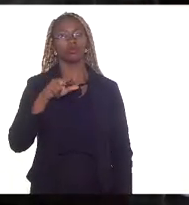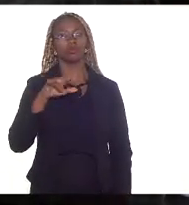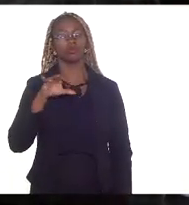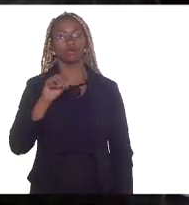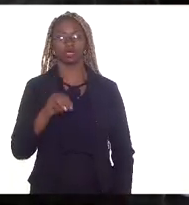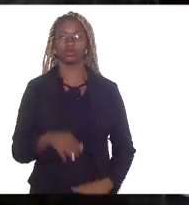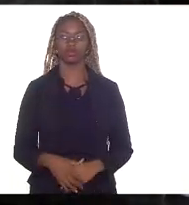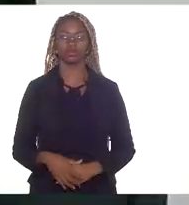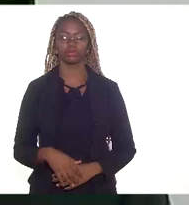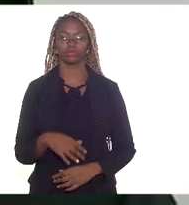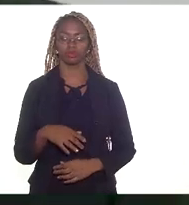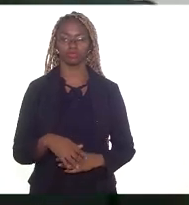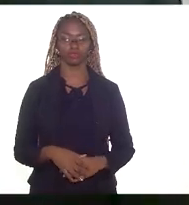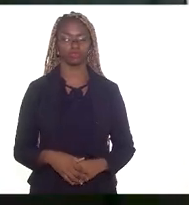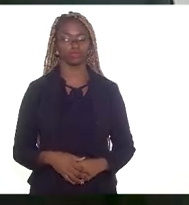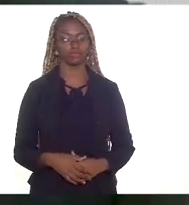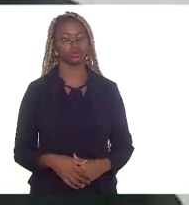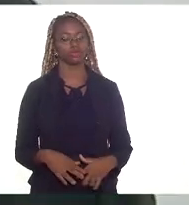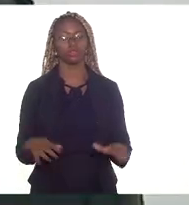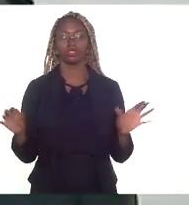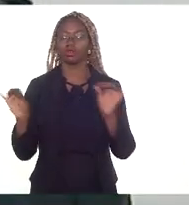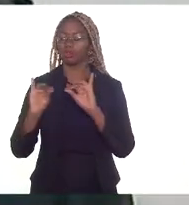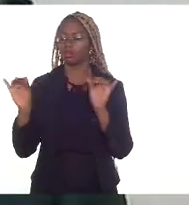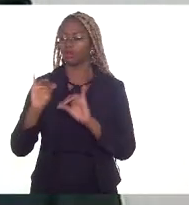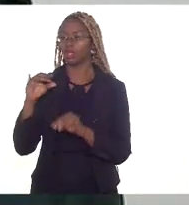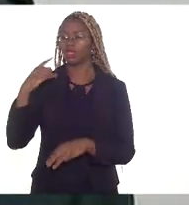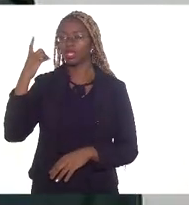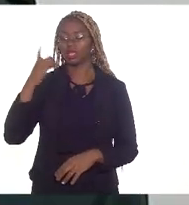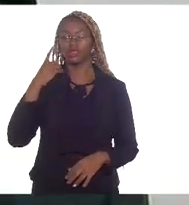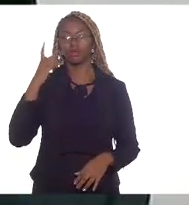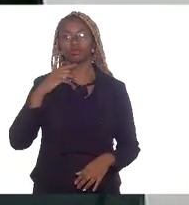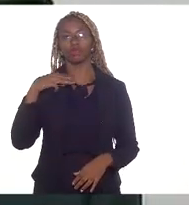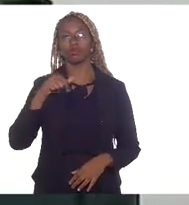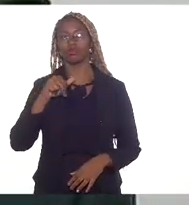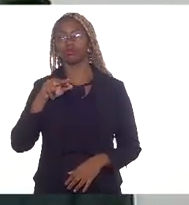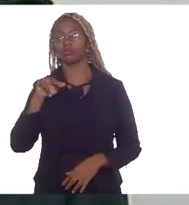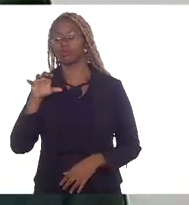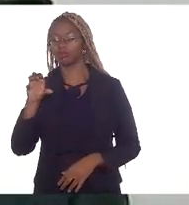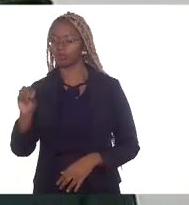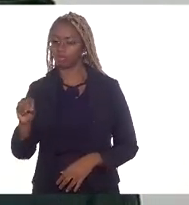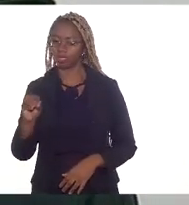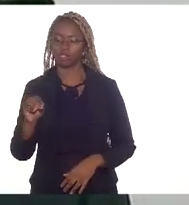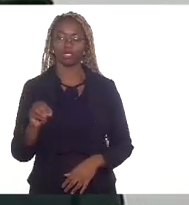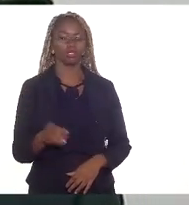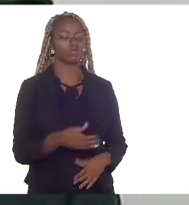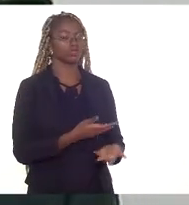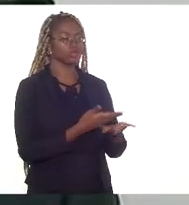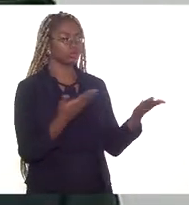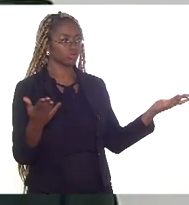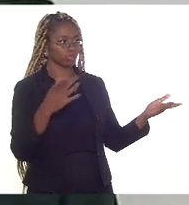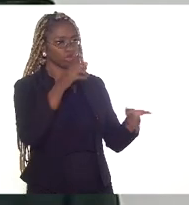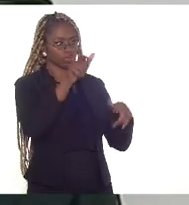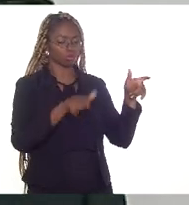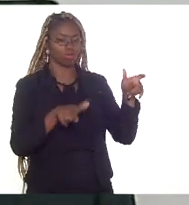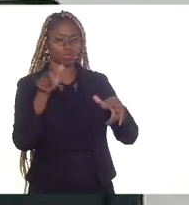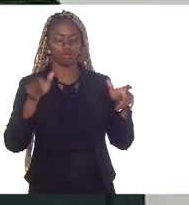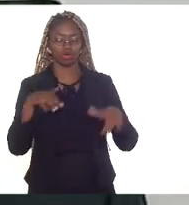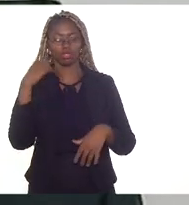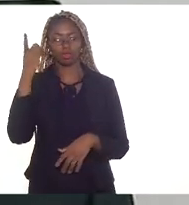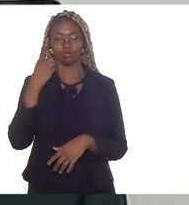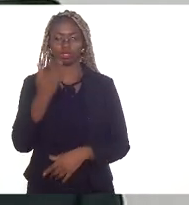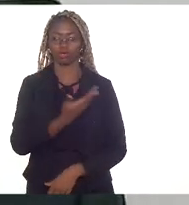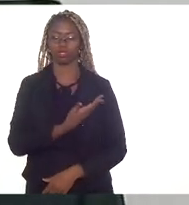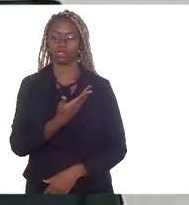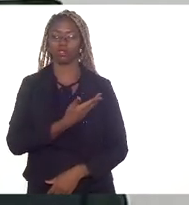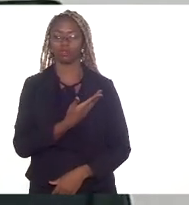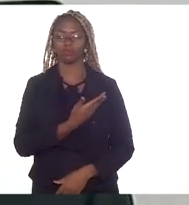Senhor presidente dos trabalhos, deputado Márcio Canella, senhoras e senhores deputadas, deputados, querido amigo